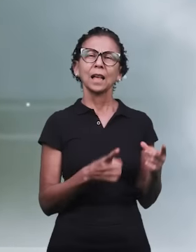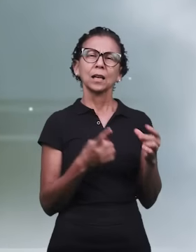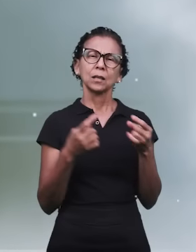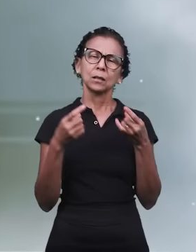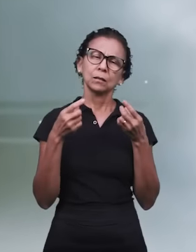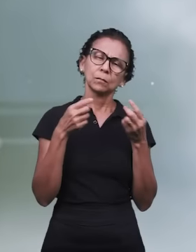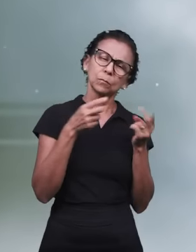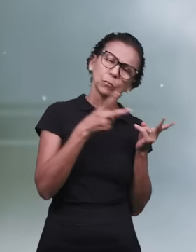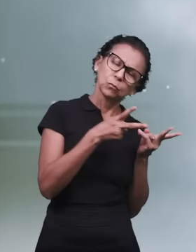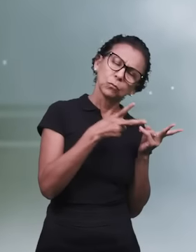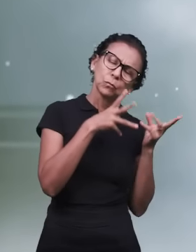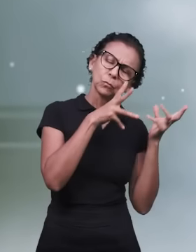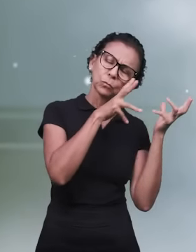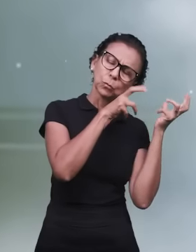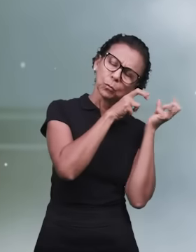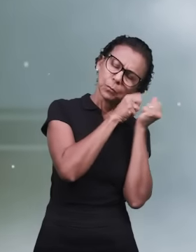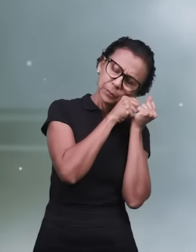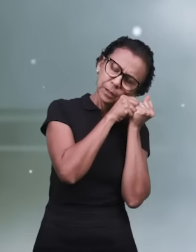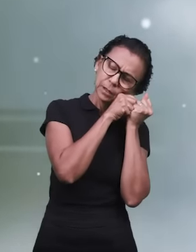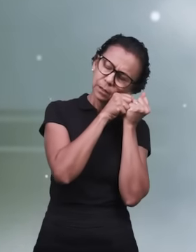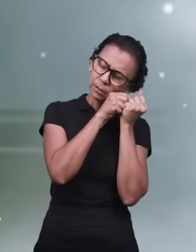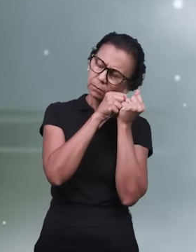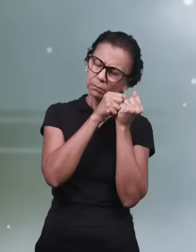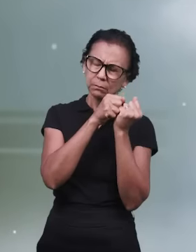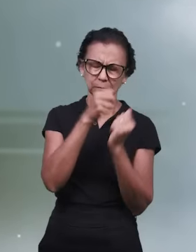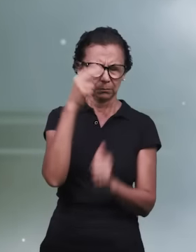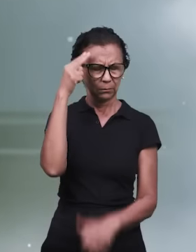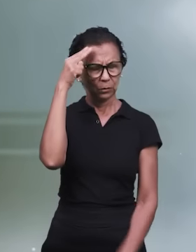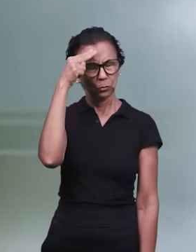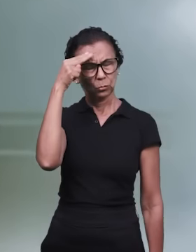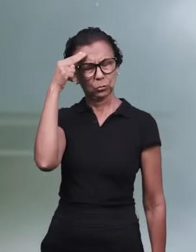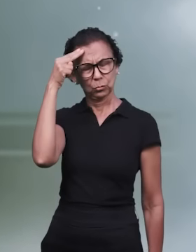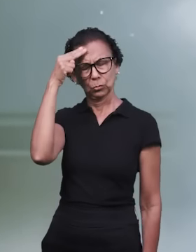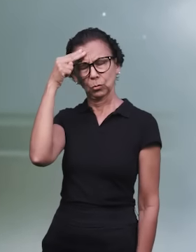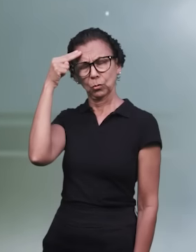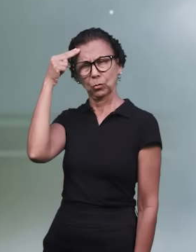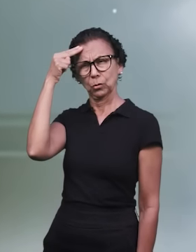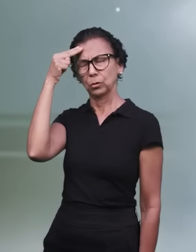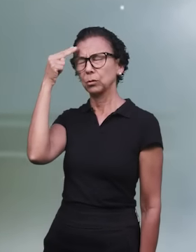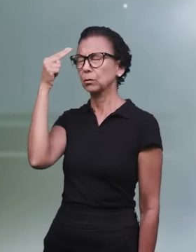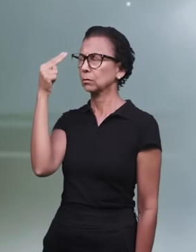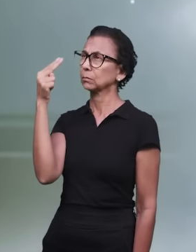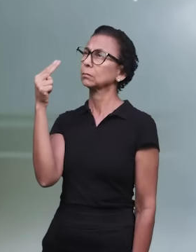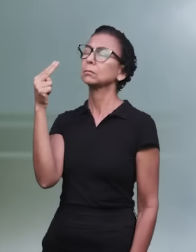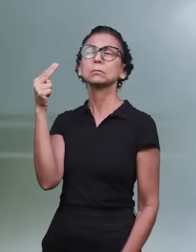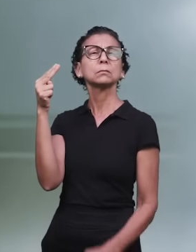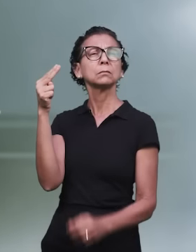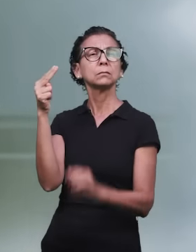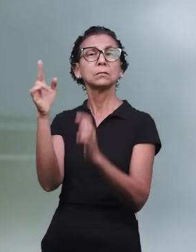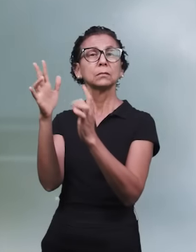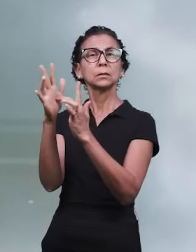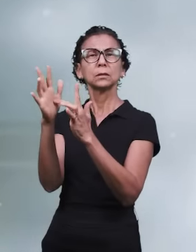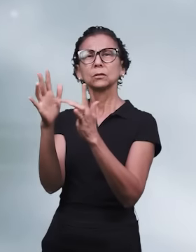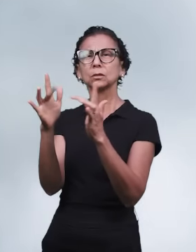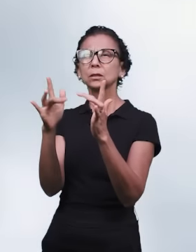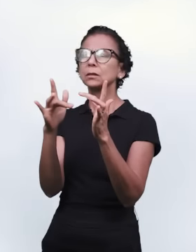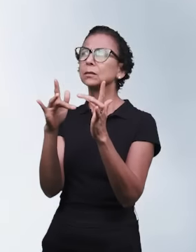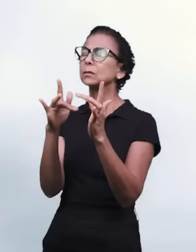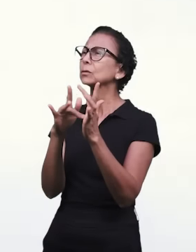Sonhei com Jesus esta noite, um conselho Ele me